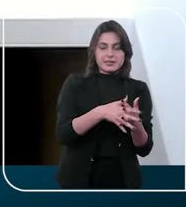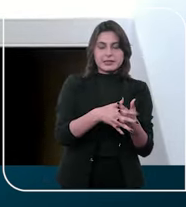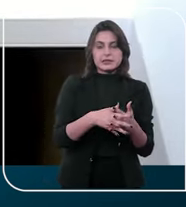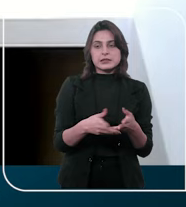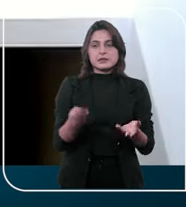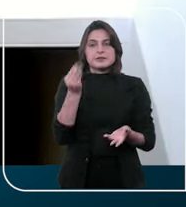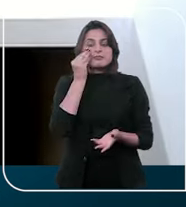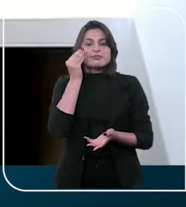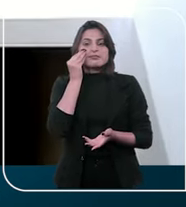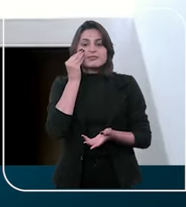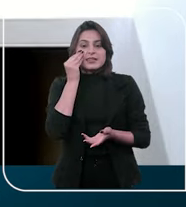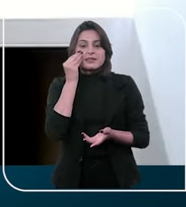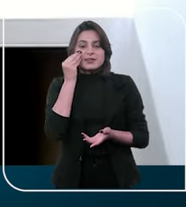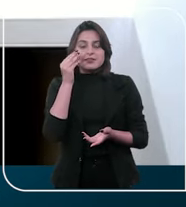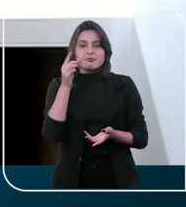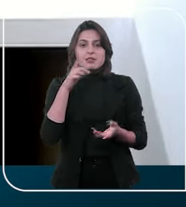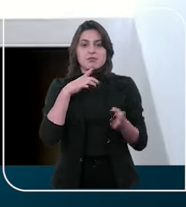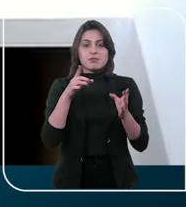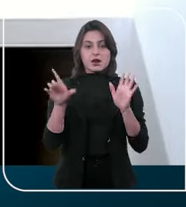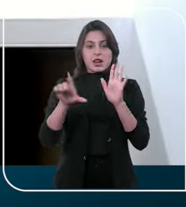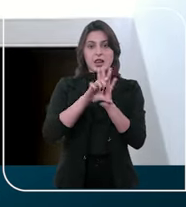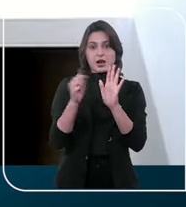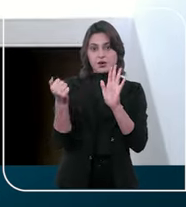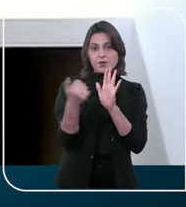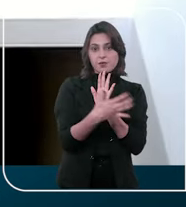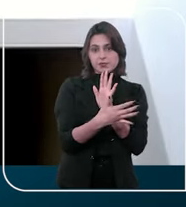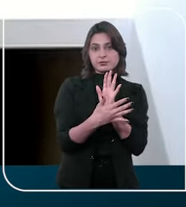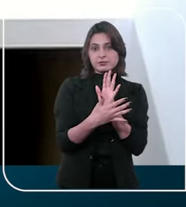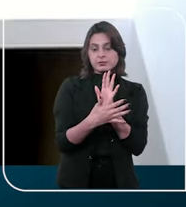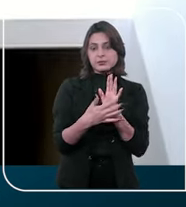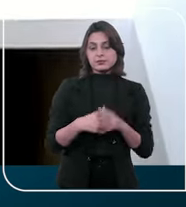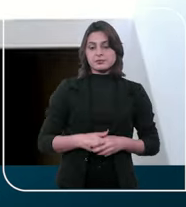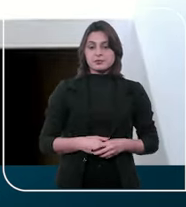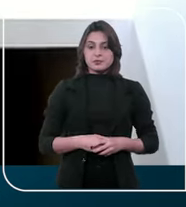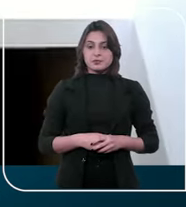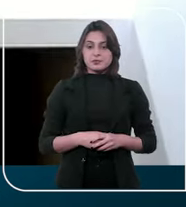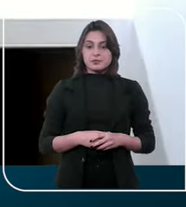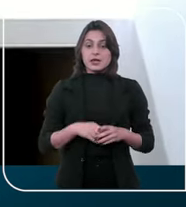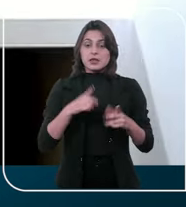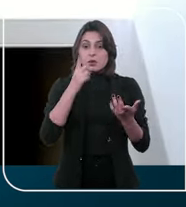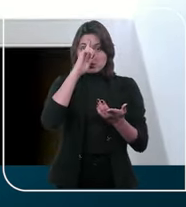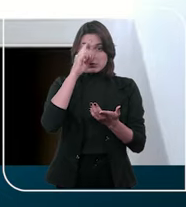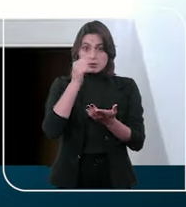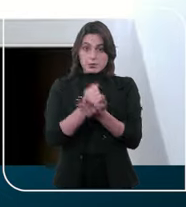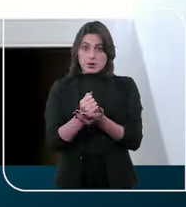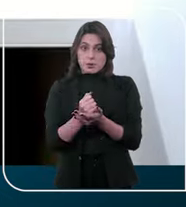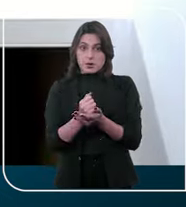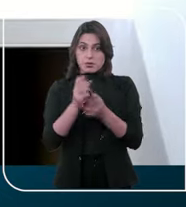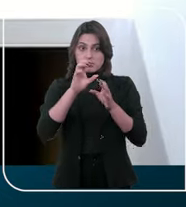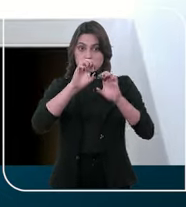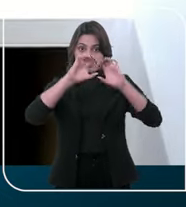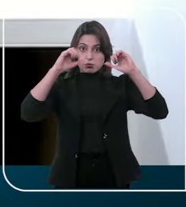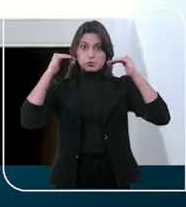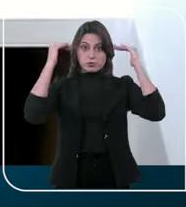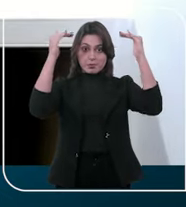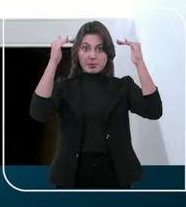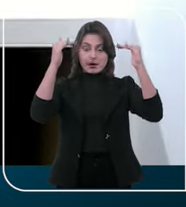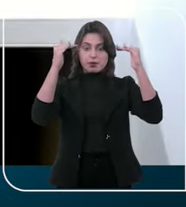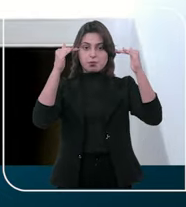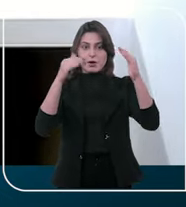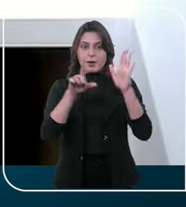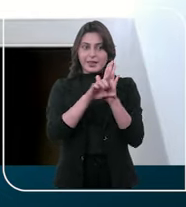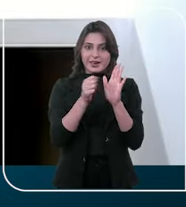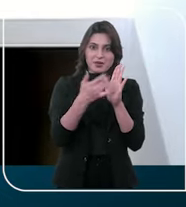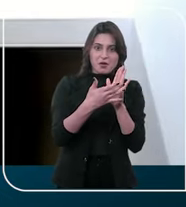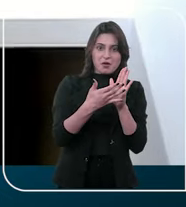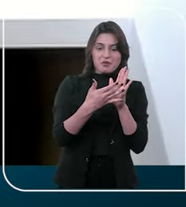nova lei, então ela não está abrangida pela decisão do Supremo, já que ela é posterior à decisão, então tentando dar uma sobrevida a esse instituto de